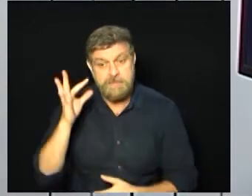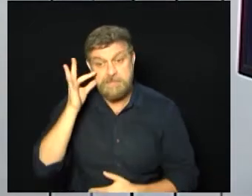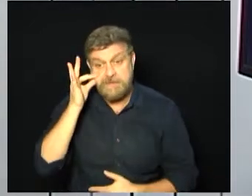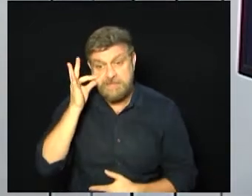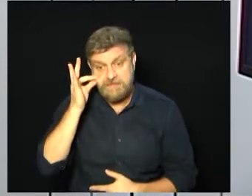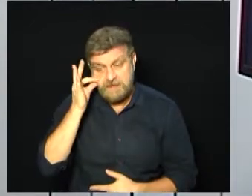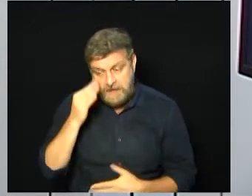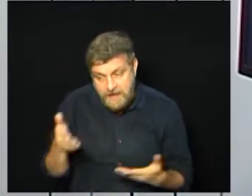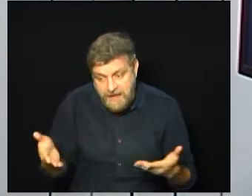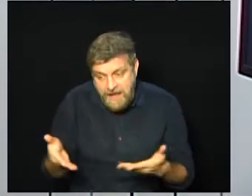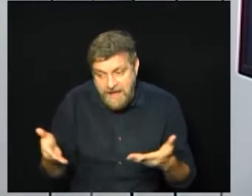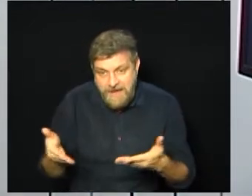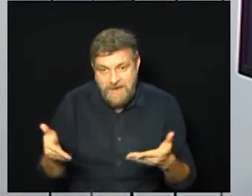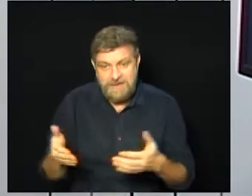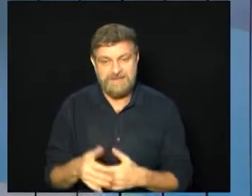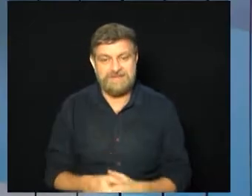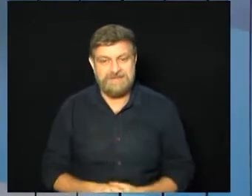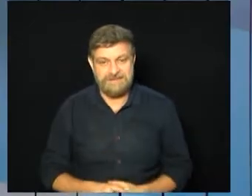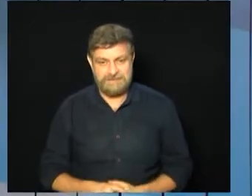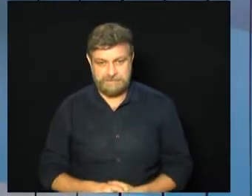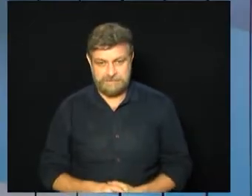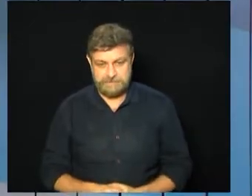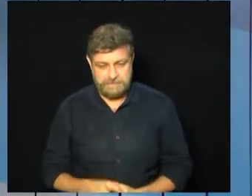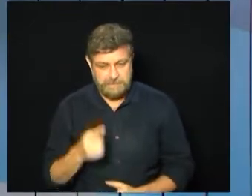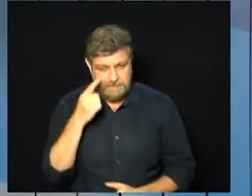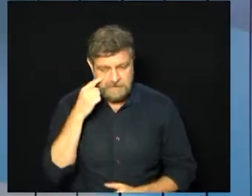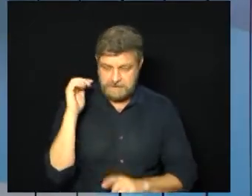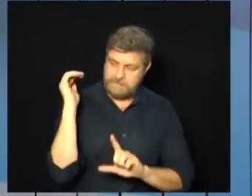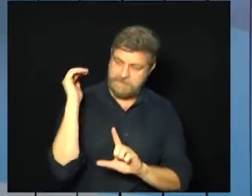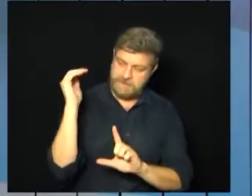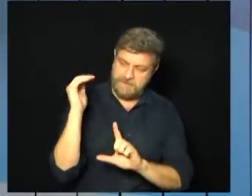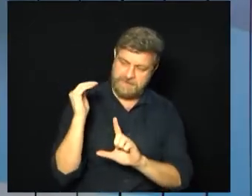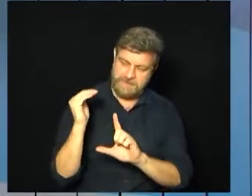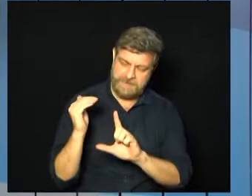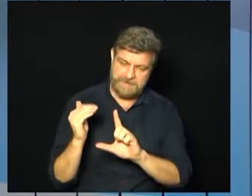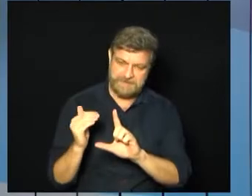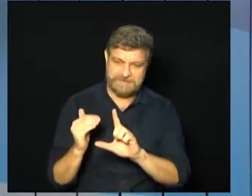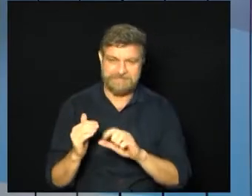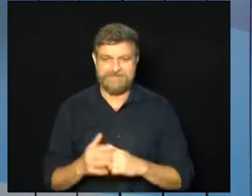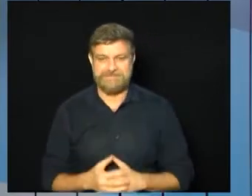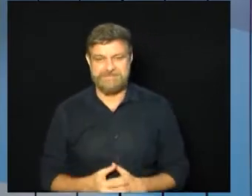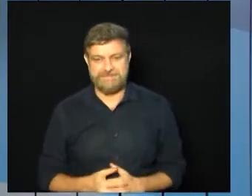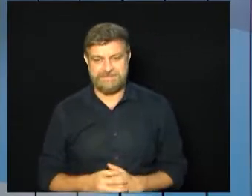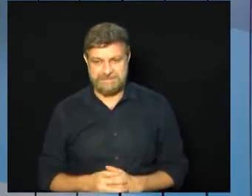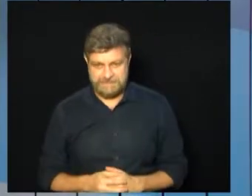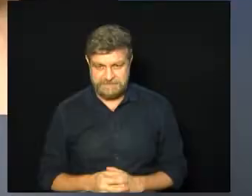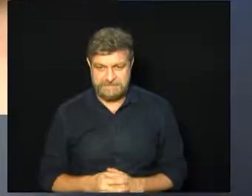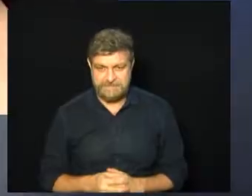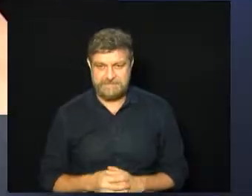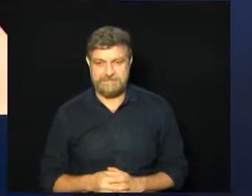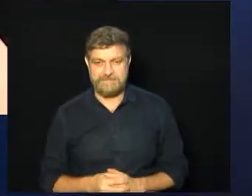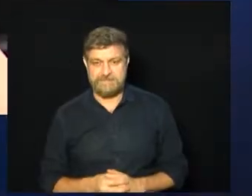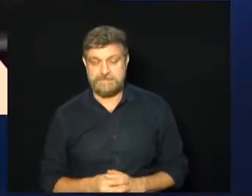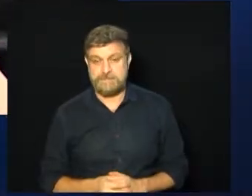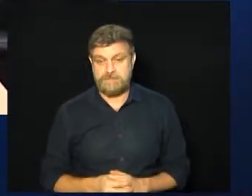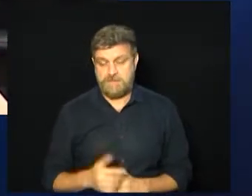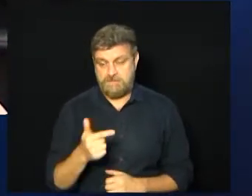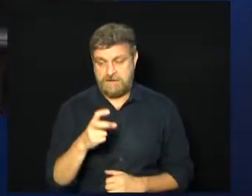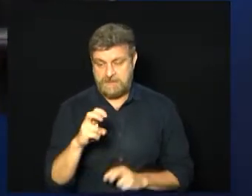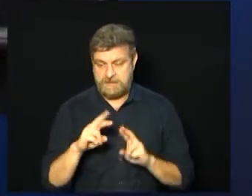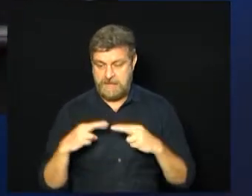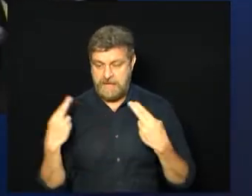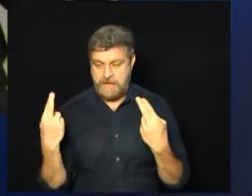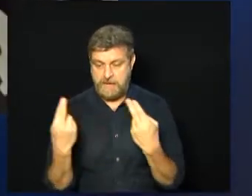ao vivo nesta quinta-feira. Confira agora os destaques de hoje. Na 25ª